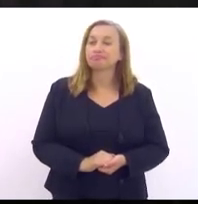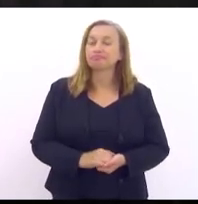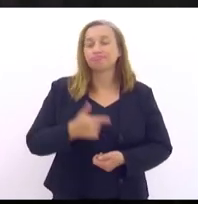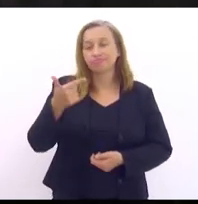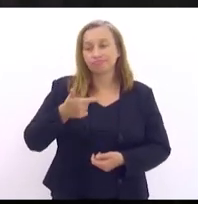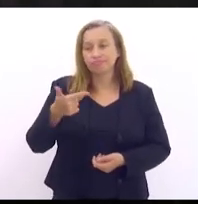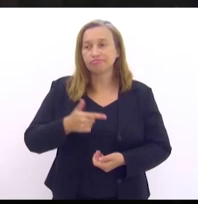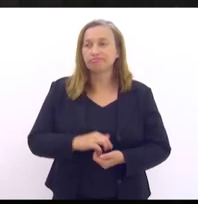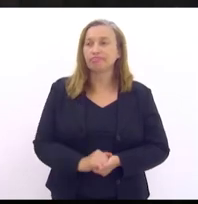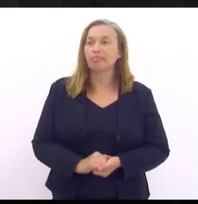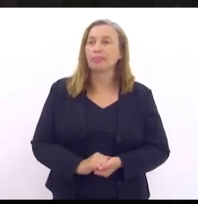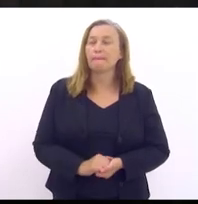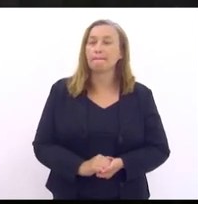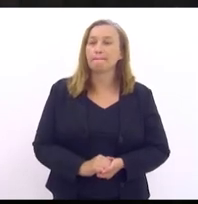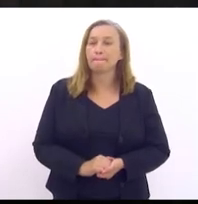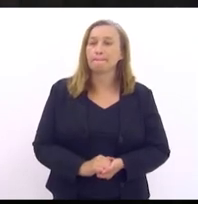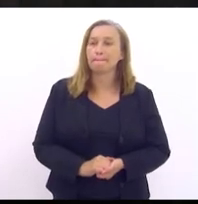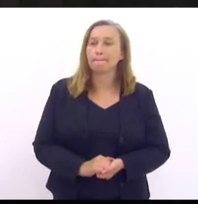2.